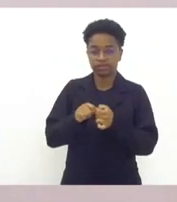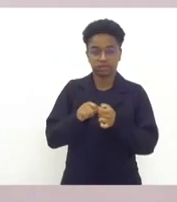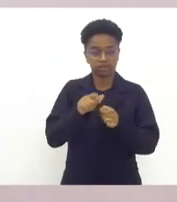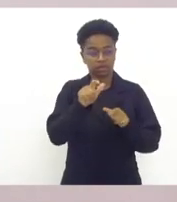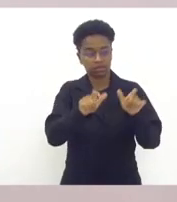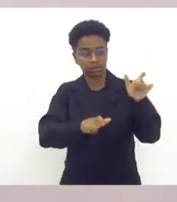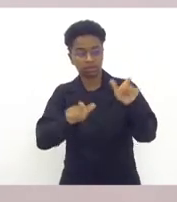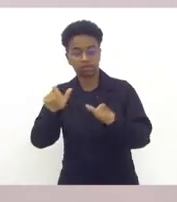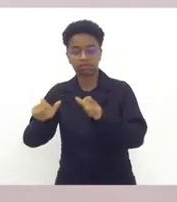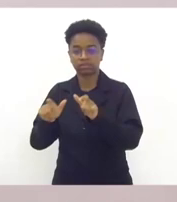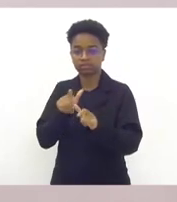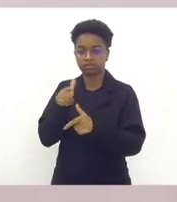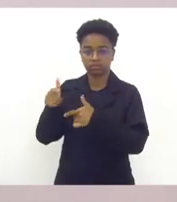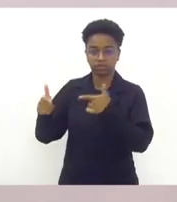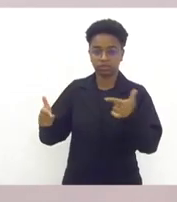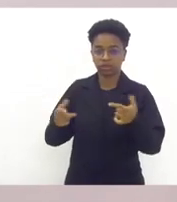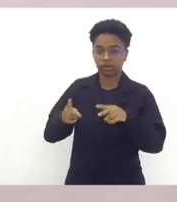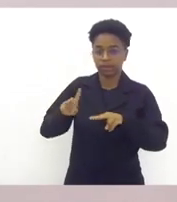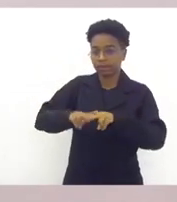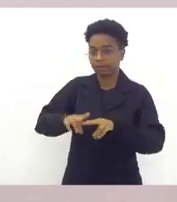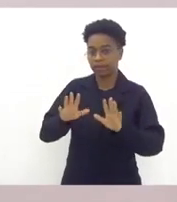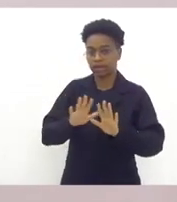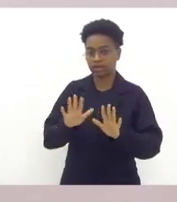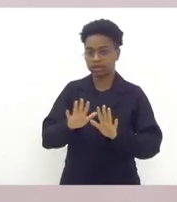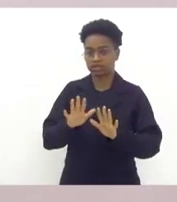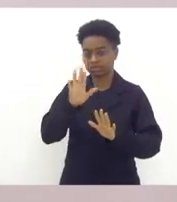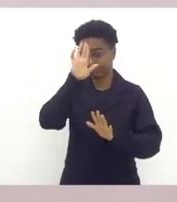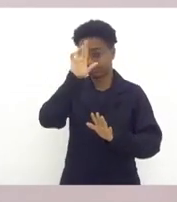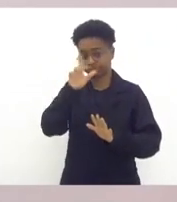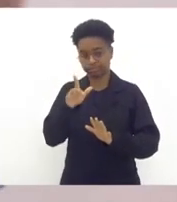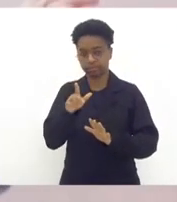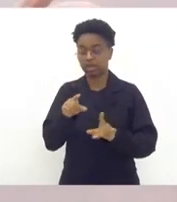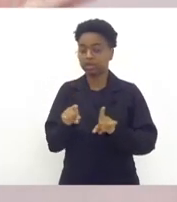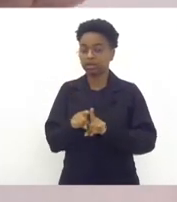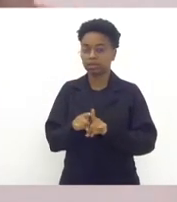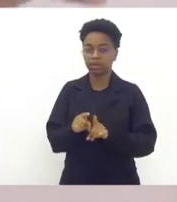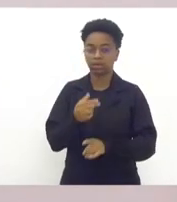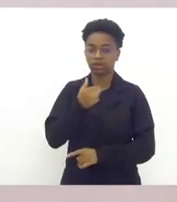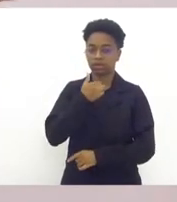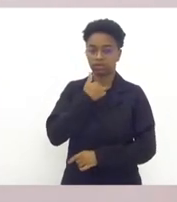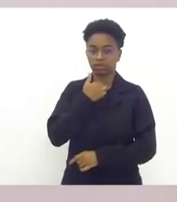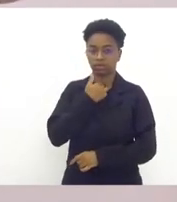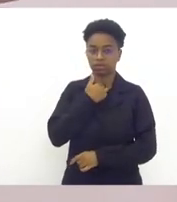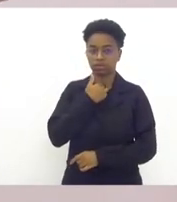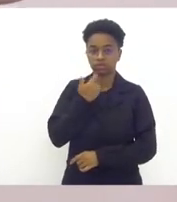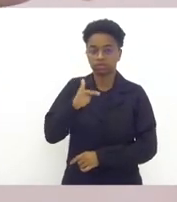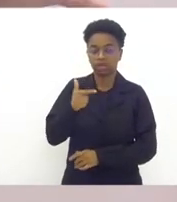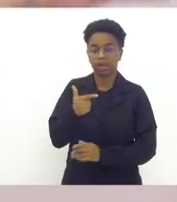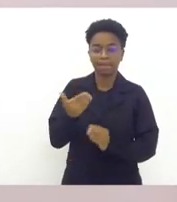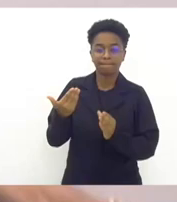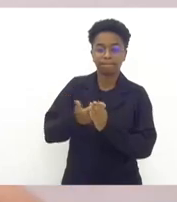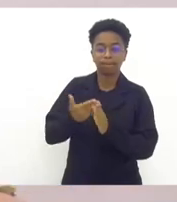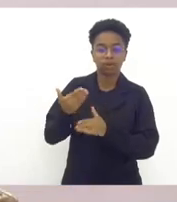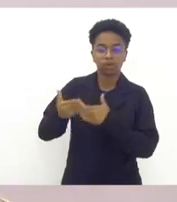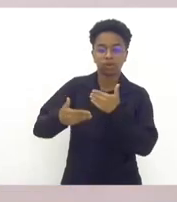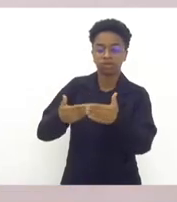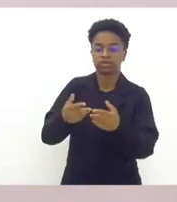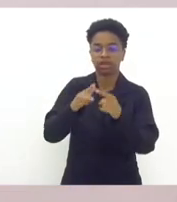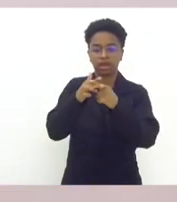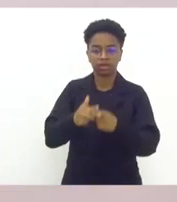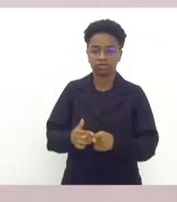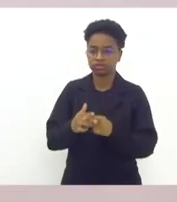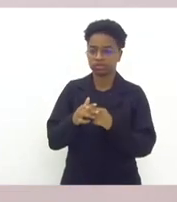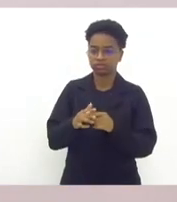pessoas sejam apreendidas equivocadamente e também a gente não tem nenhum processo de reparação. Isso eu